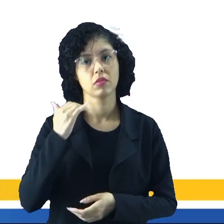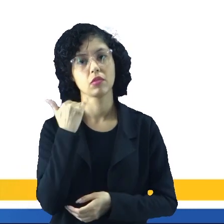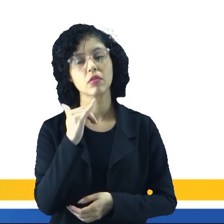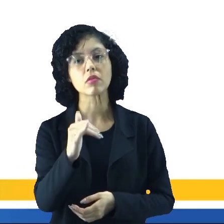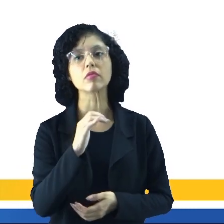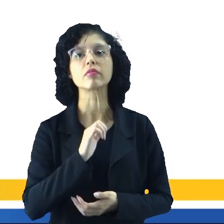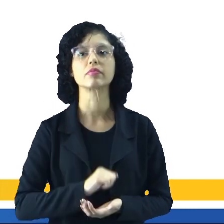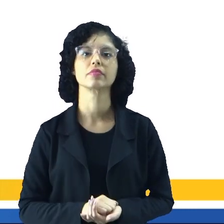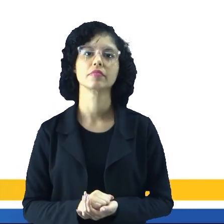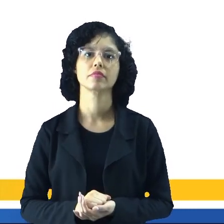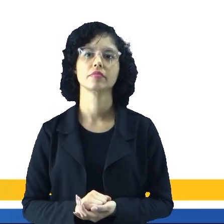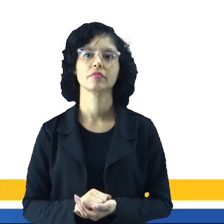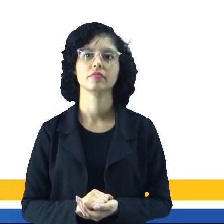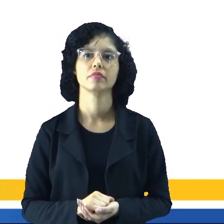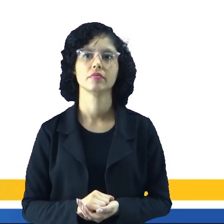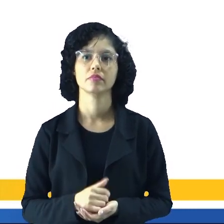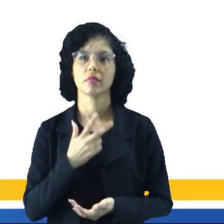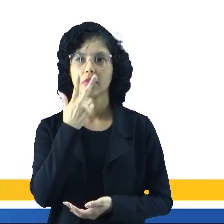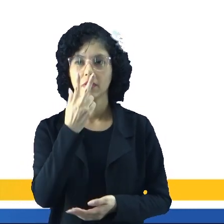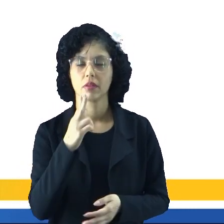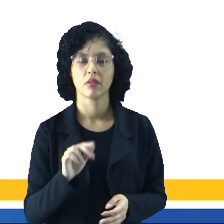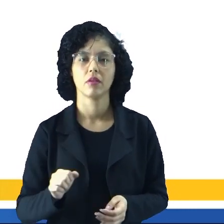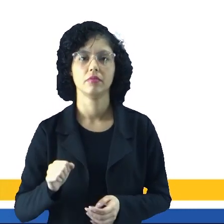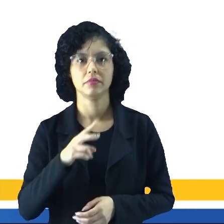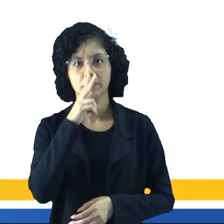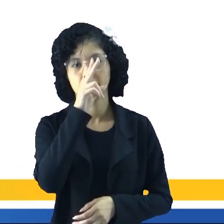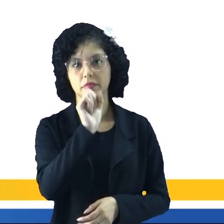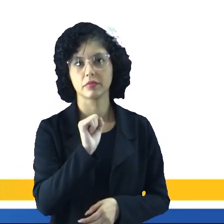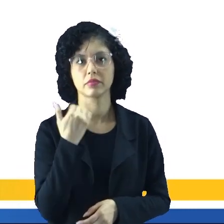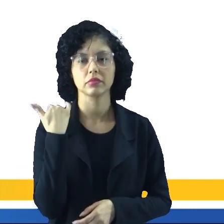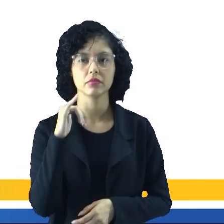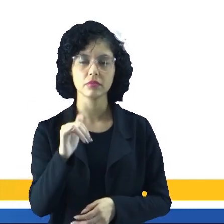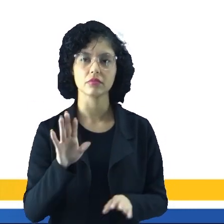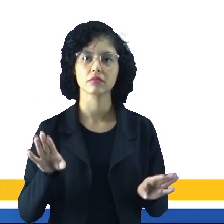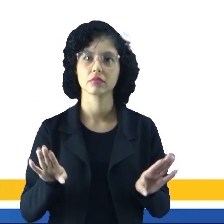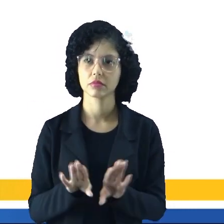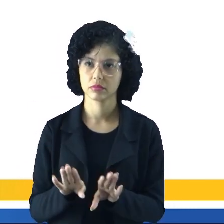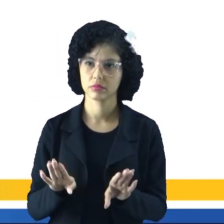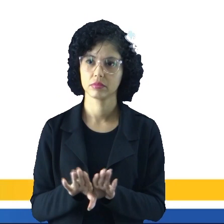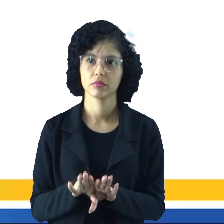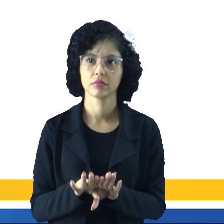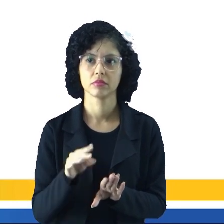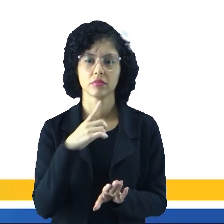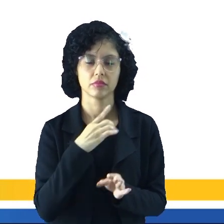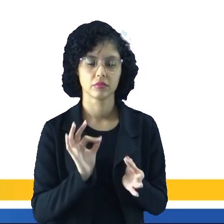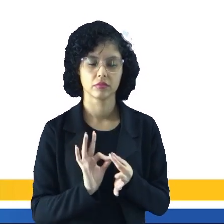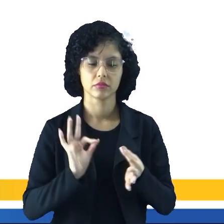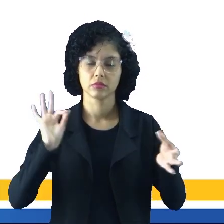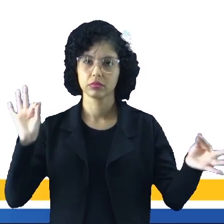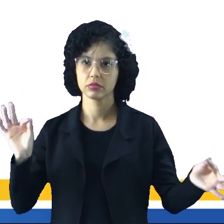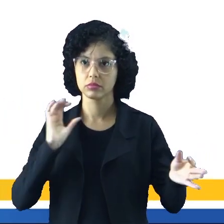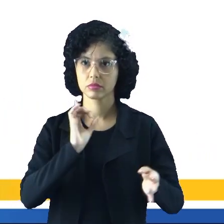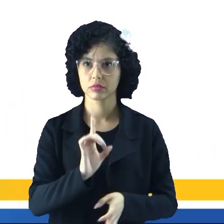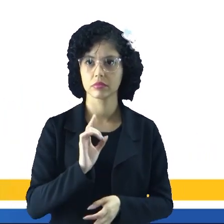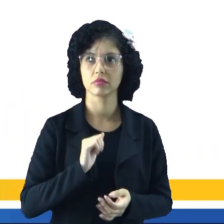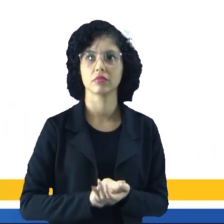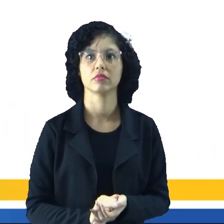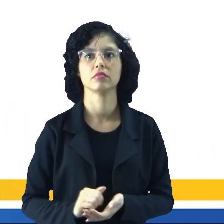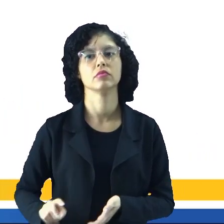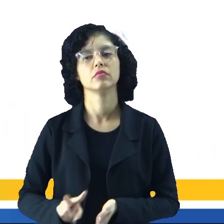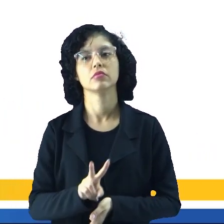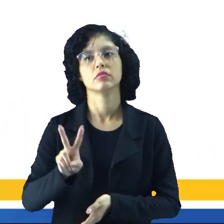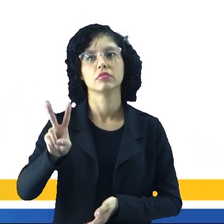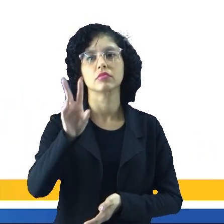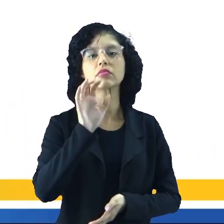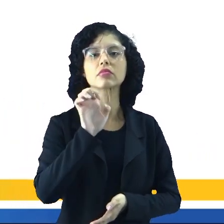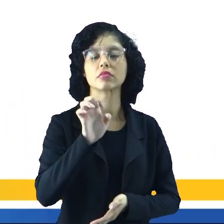que é similar ao gráfico da força elétrica, né? Vocês também têm uma distância D e tem um valor do campo